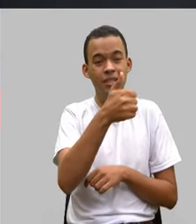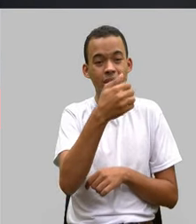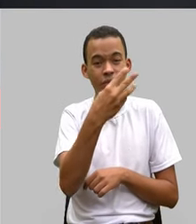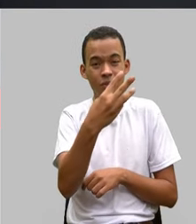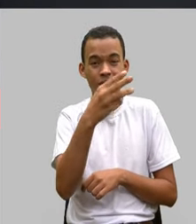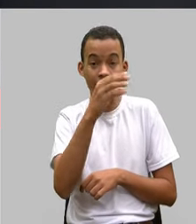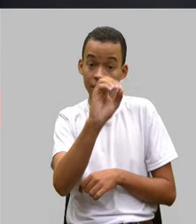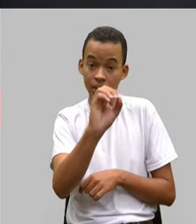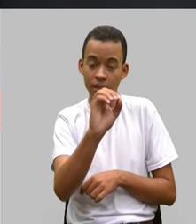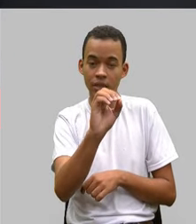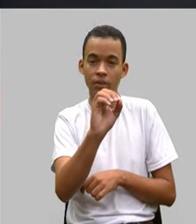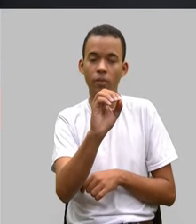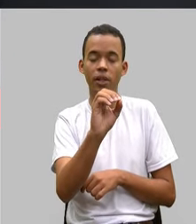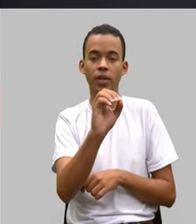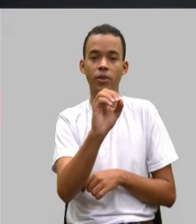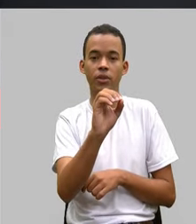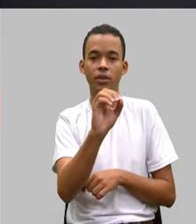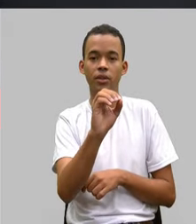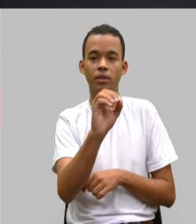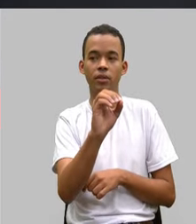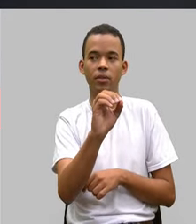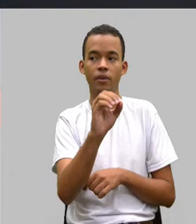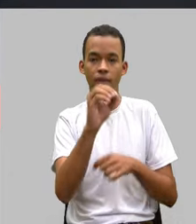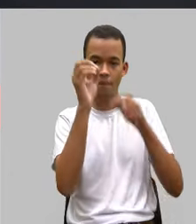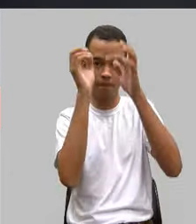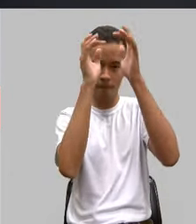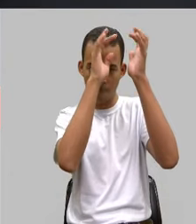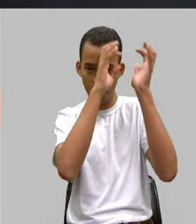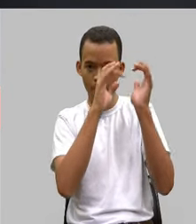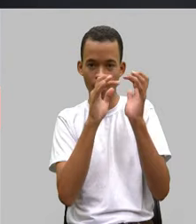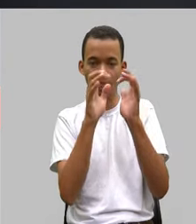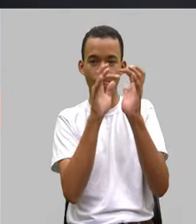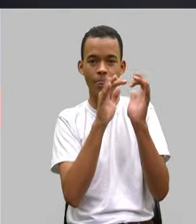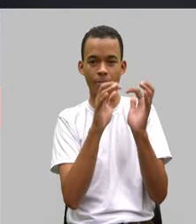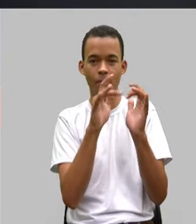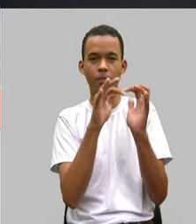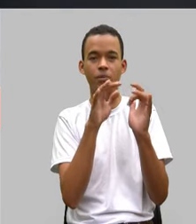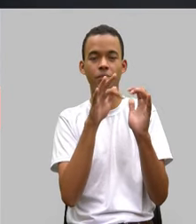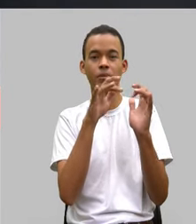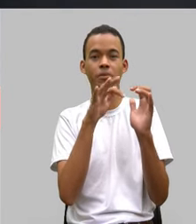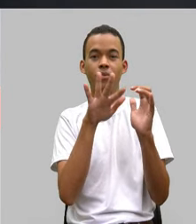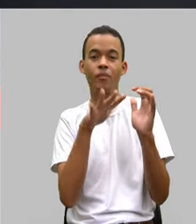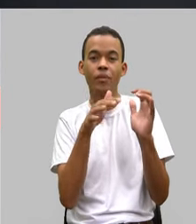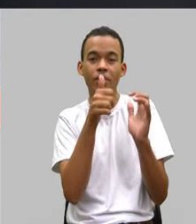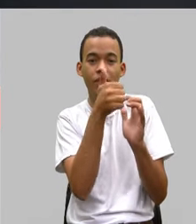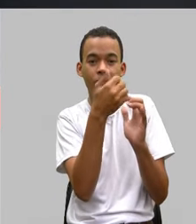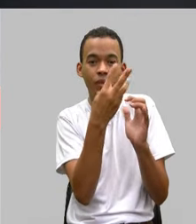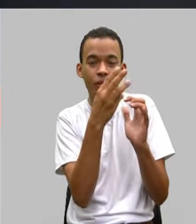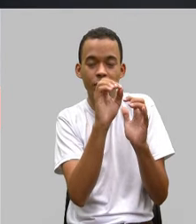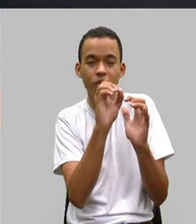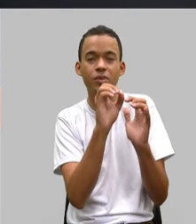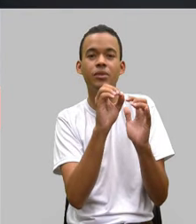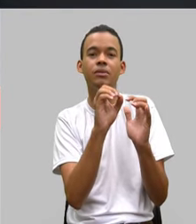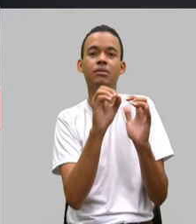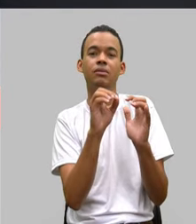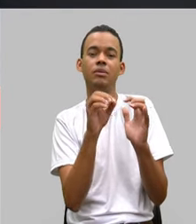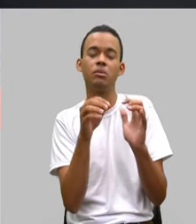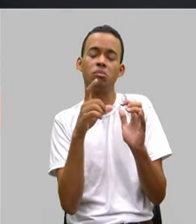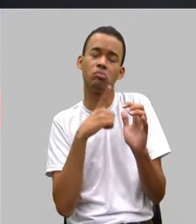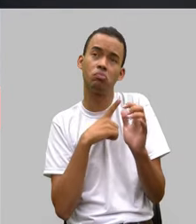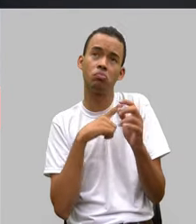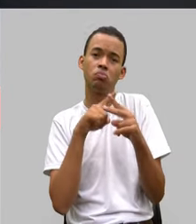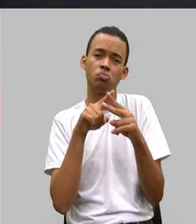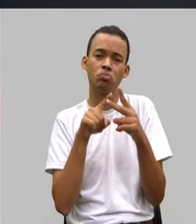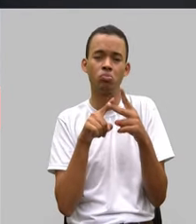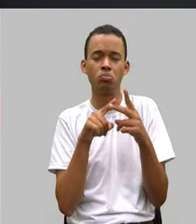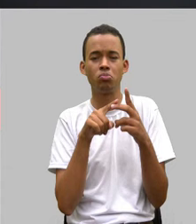relacionadas e que dessas 130 nós tínhamos o quê duas três ou quatro bem estudadas